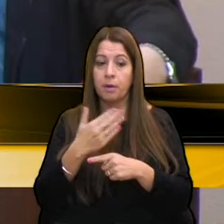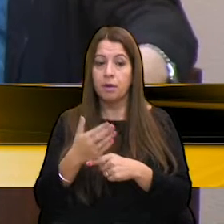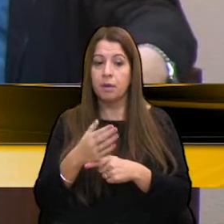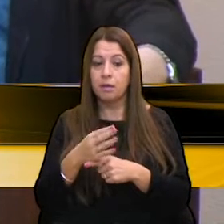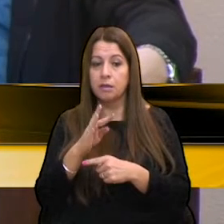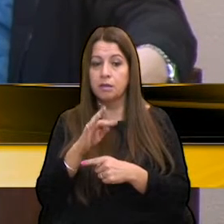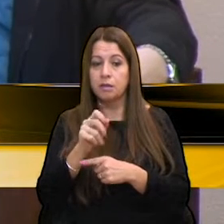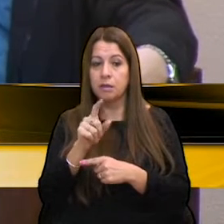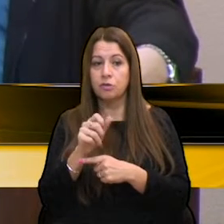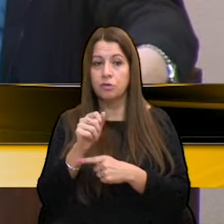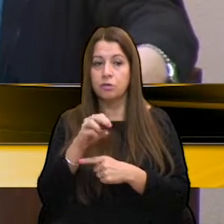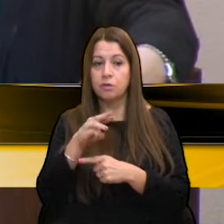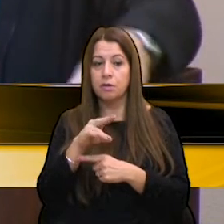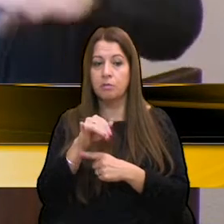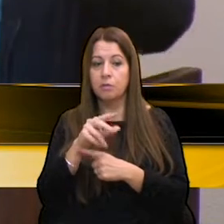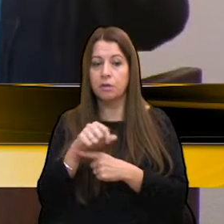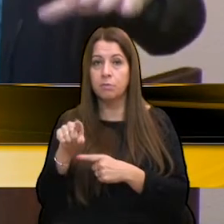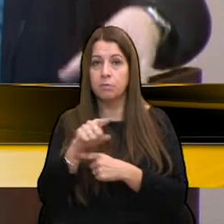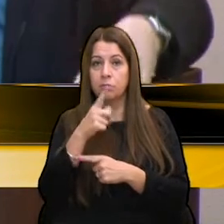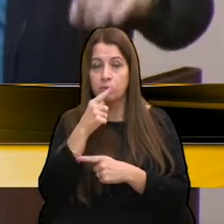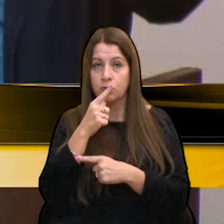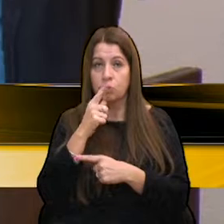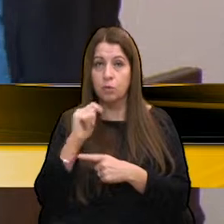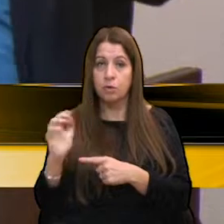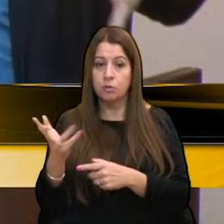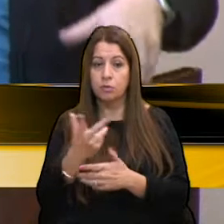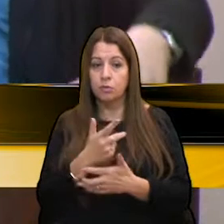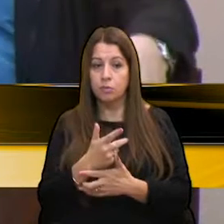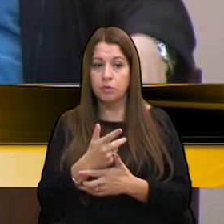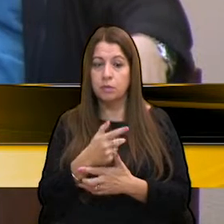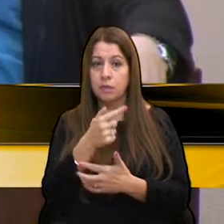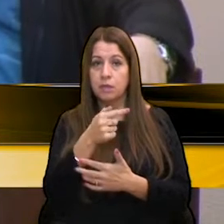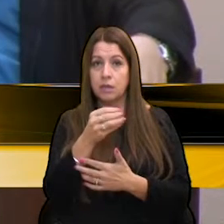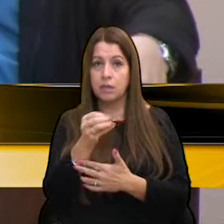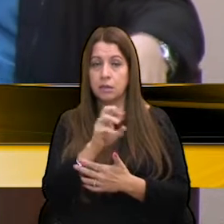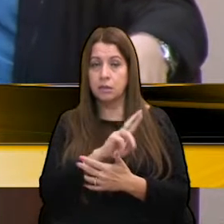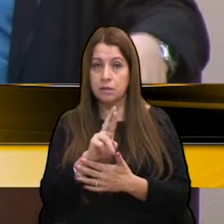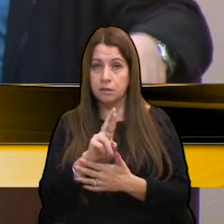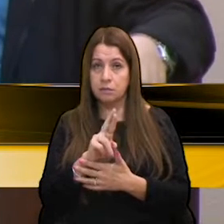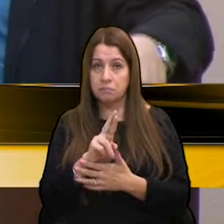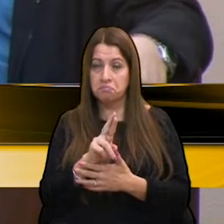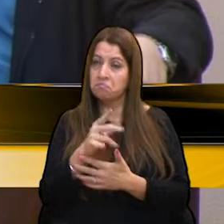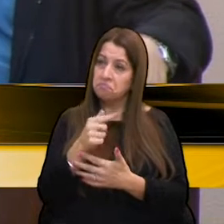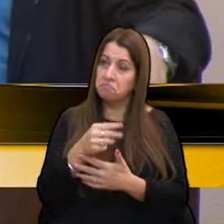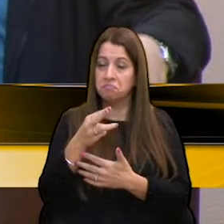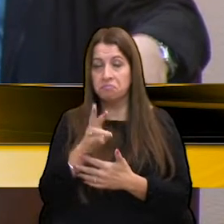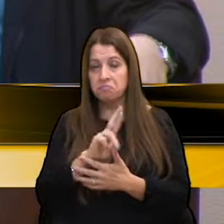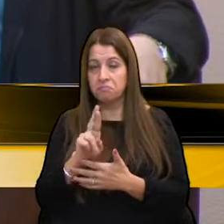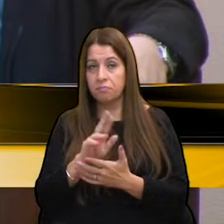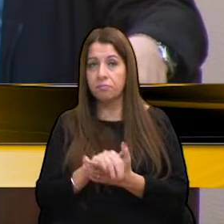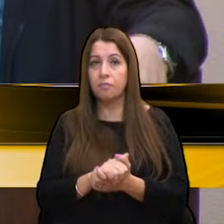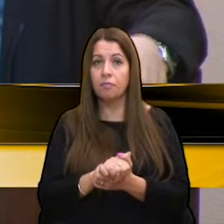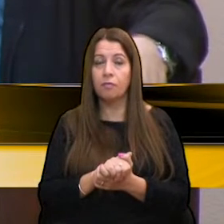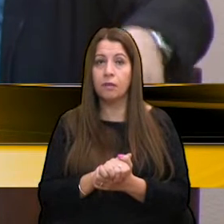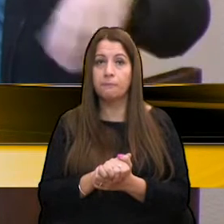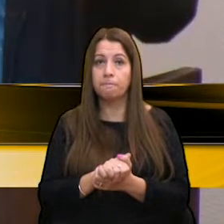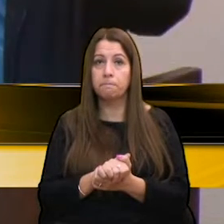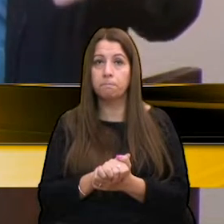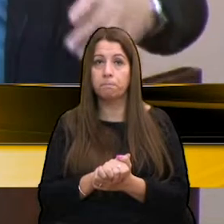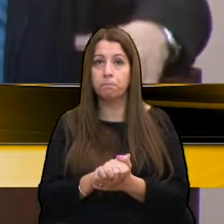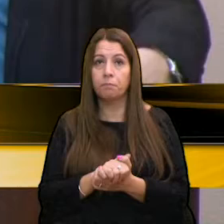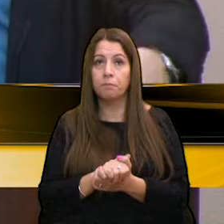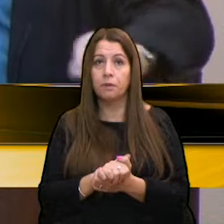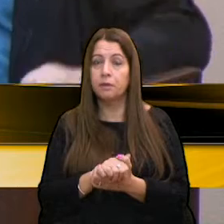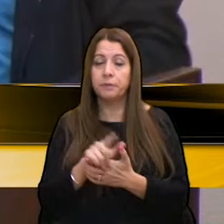taxa mínima de água, na quase sua totalidade, em torno de R$ 70, R$ 73. Então,